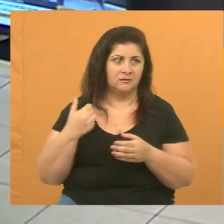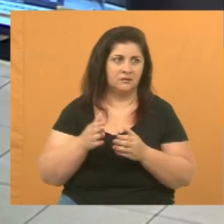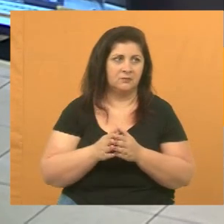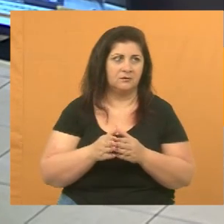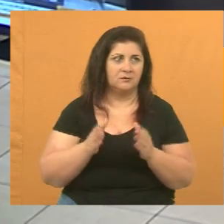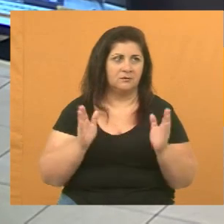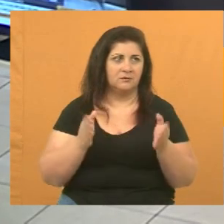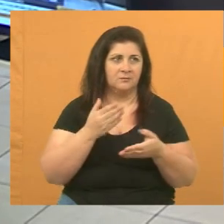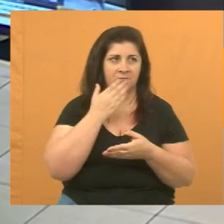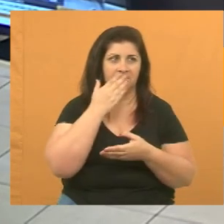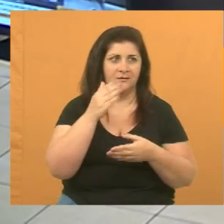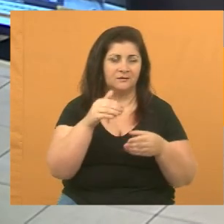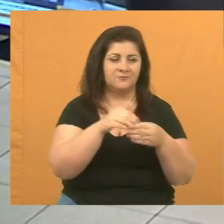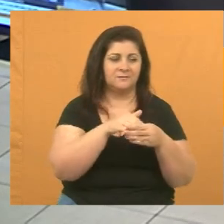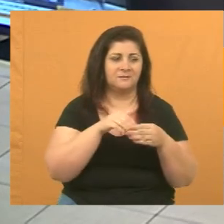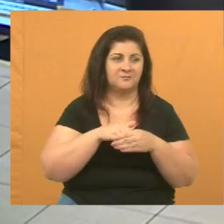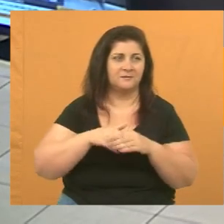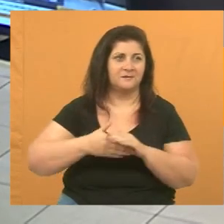lá.